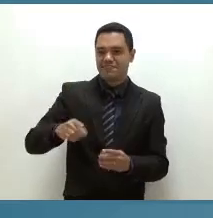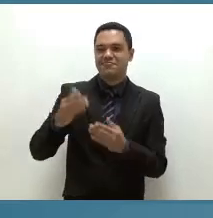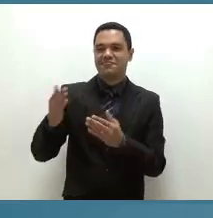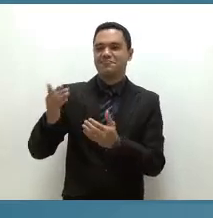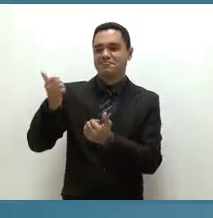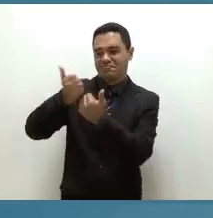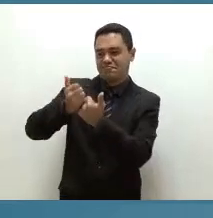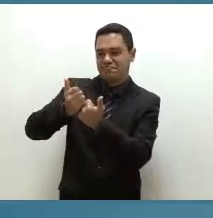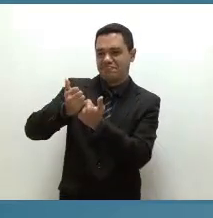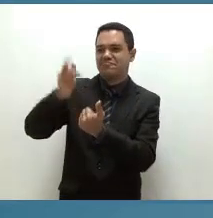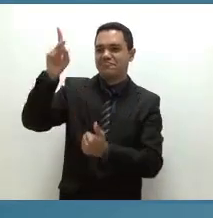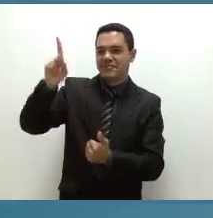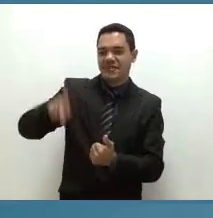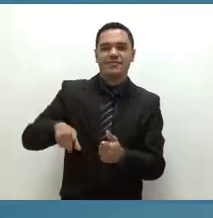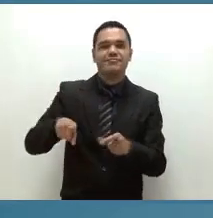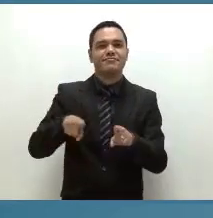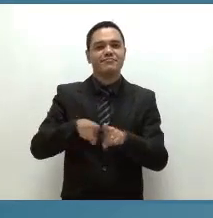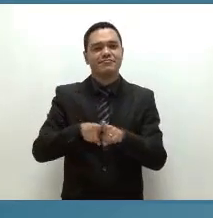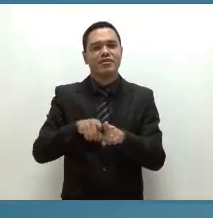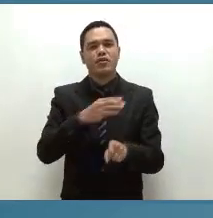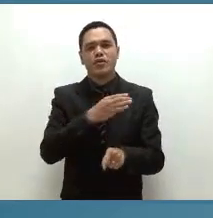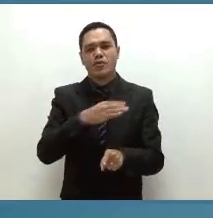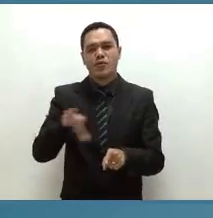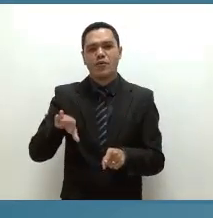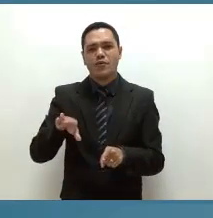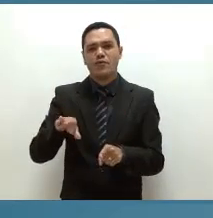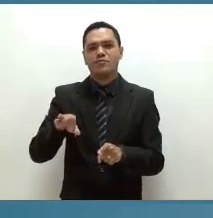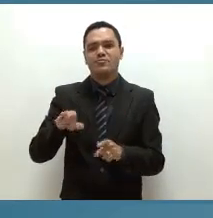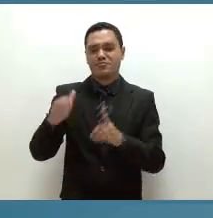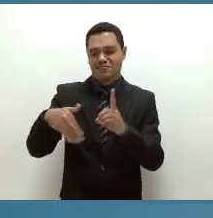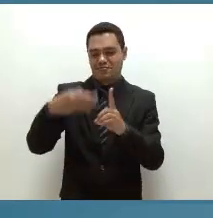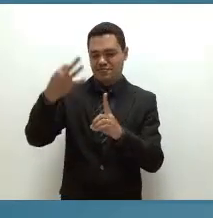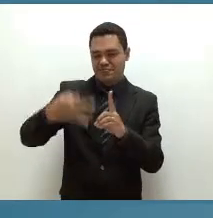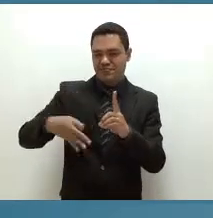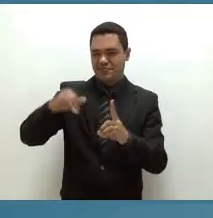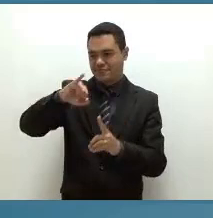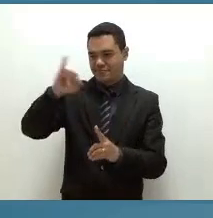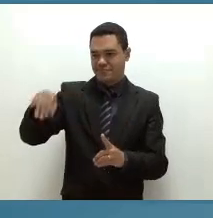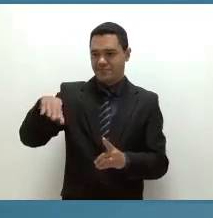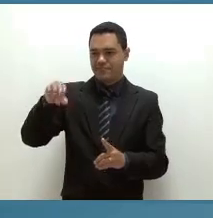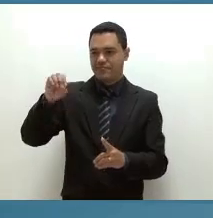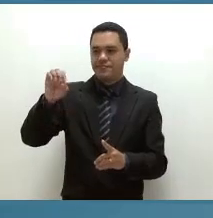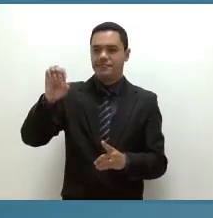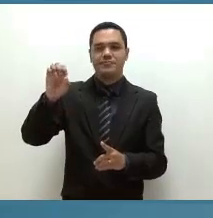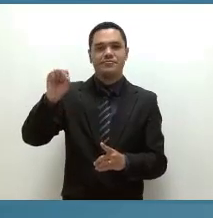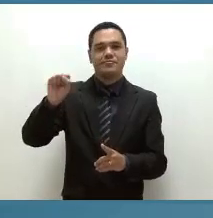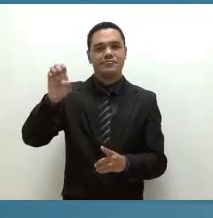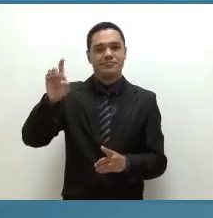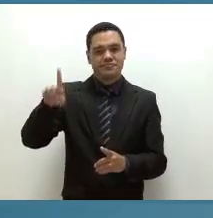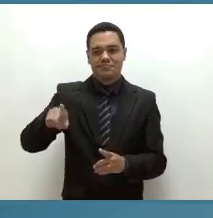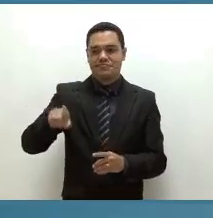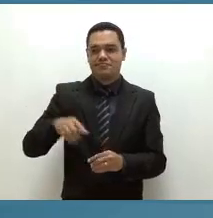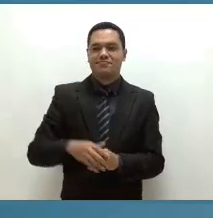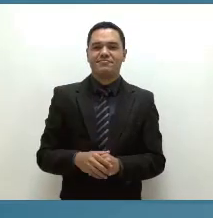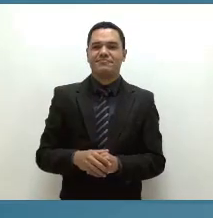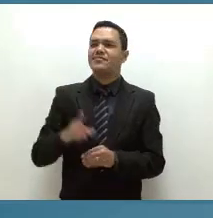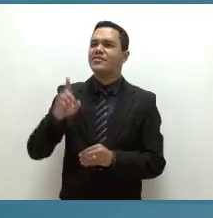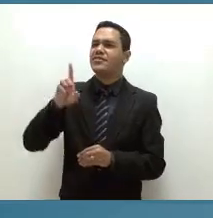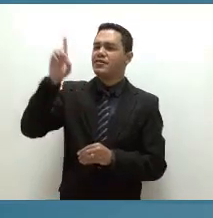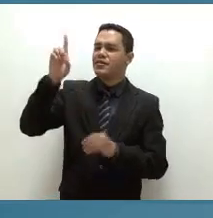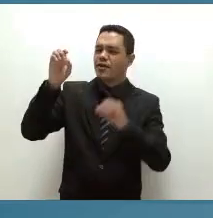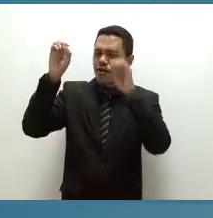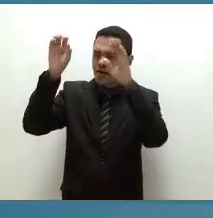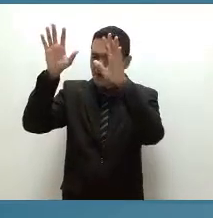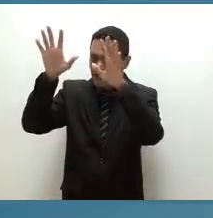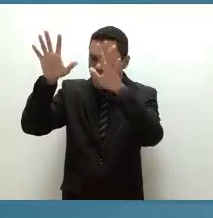na corregedoria. Eu quero desejar a cada um que Deus lhes